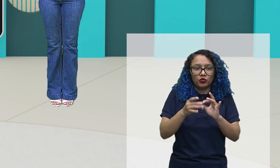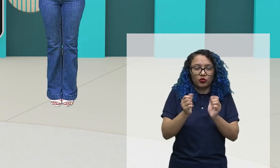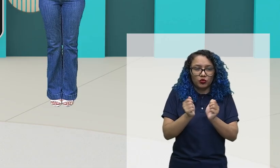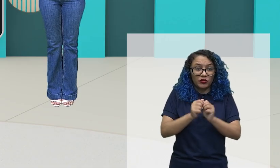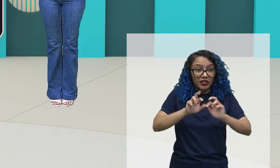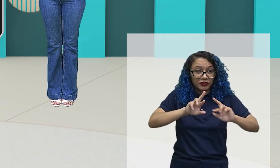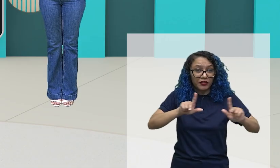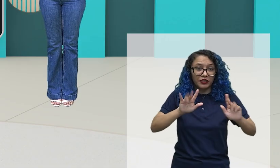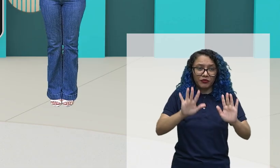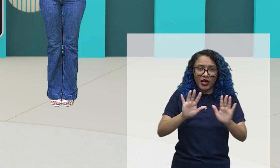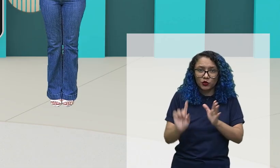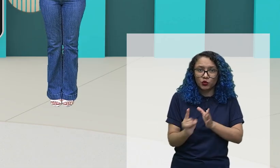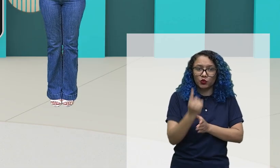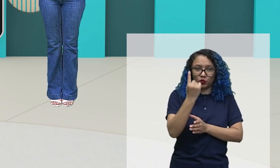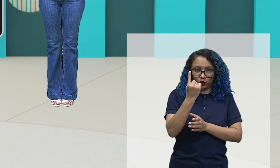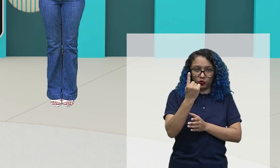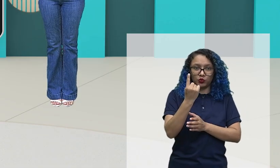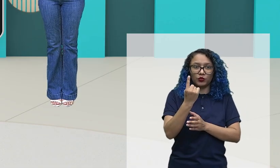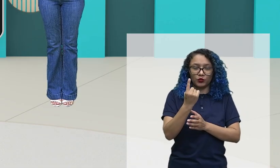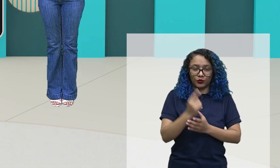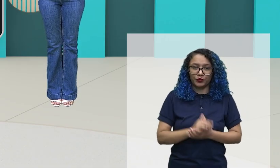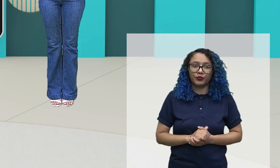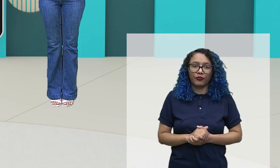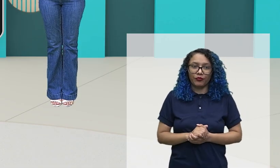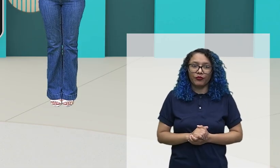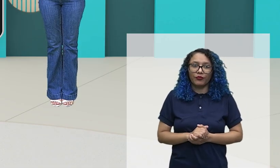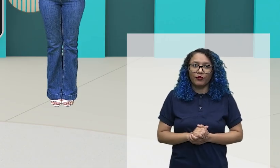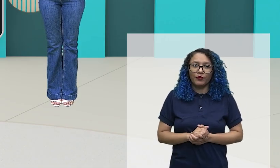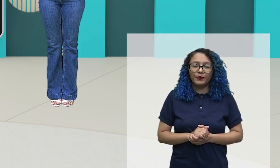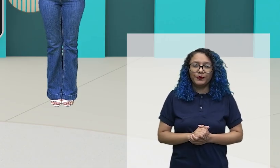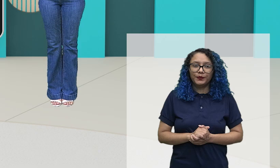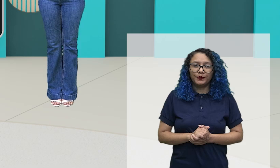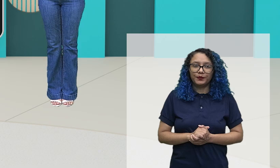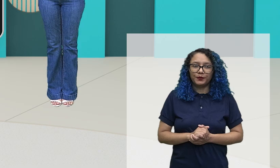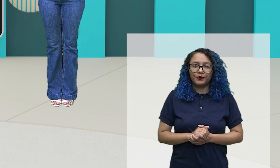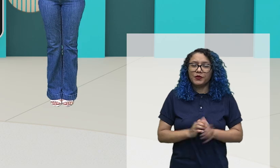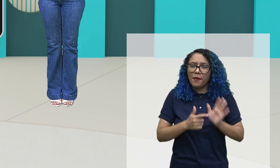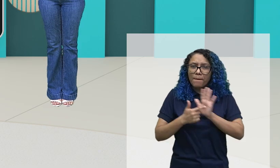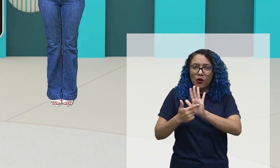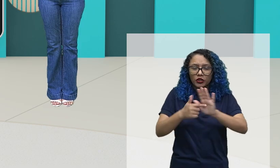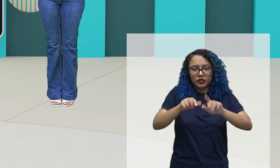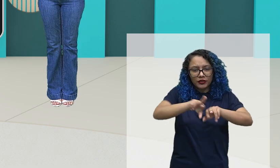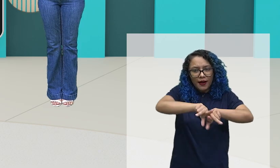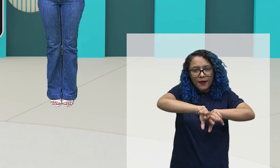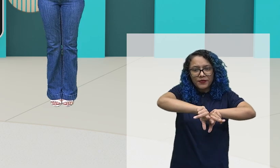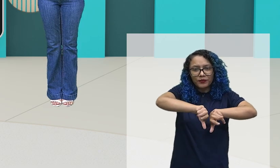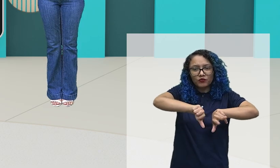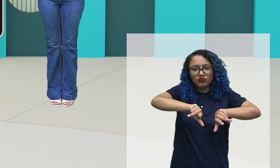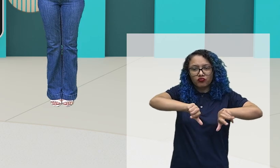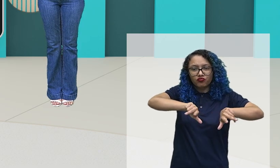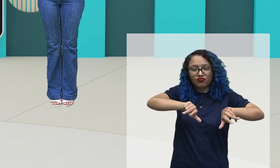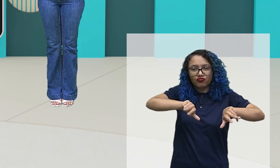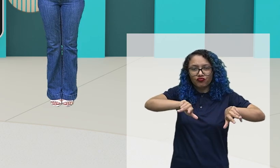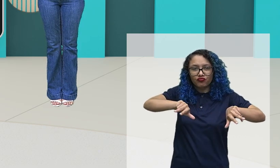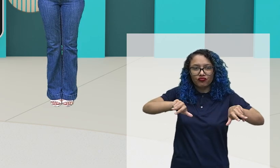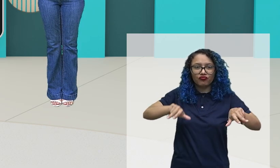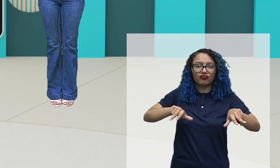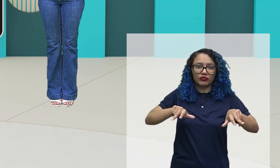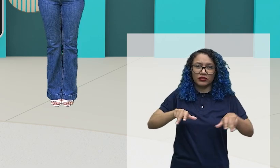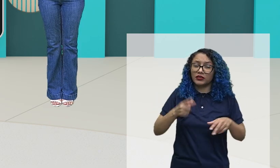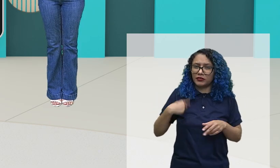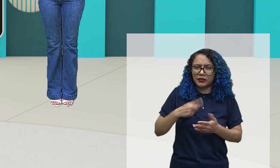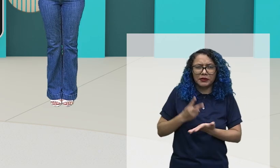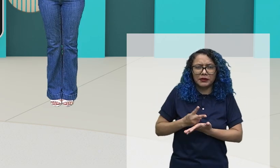juntos. É diferente, mas também é um só. E traz essa pluralidade,